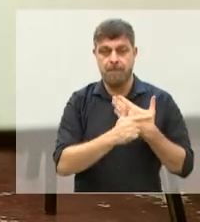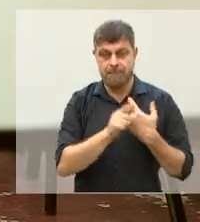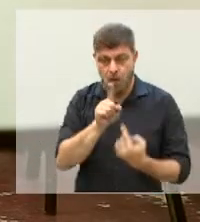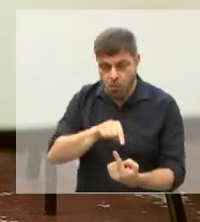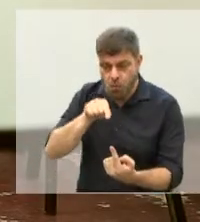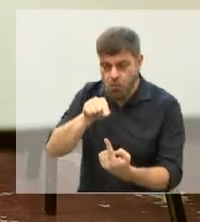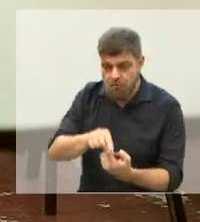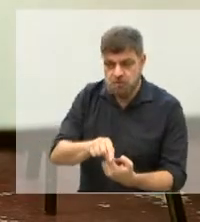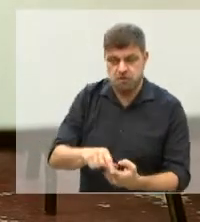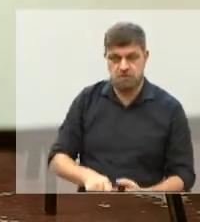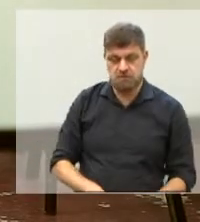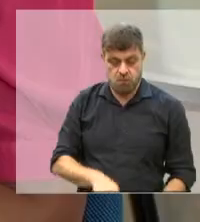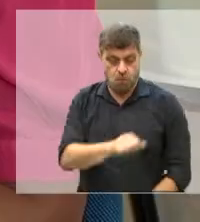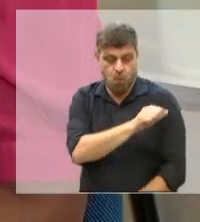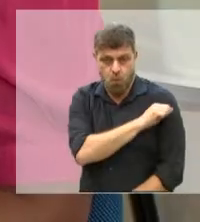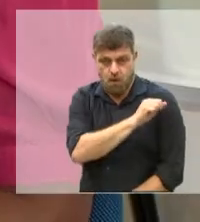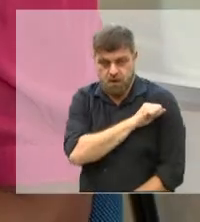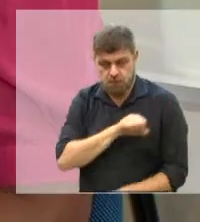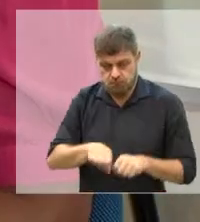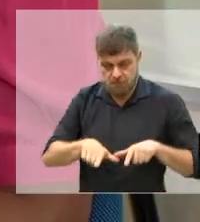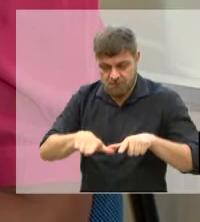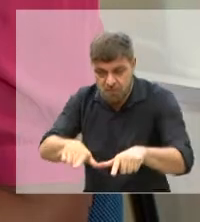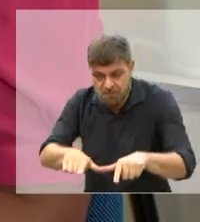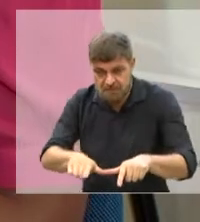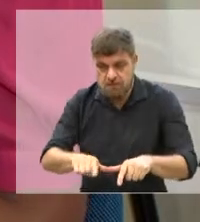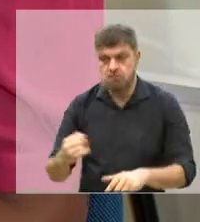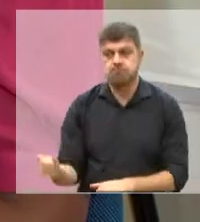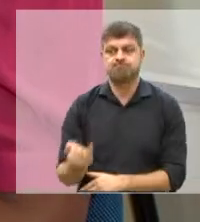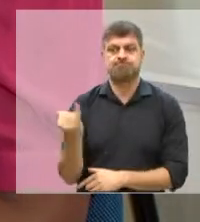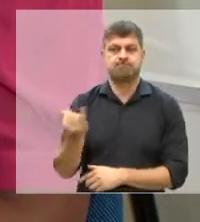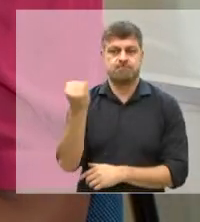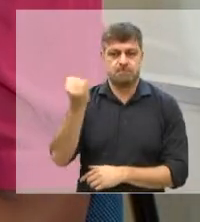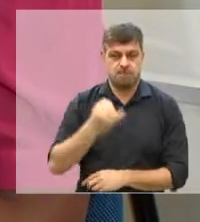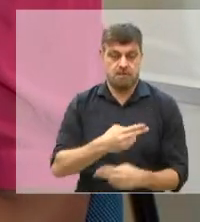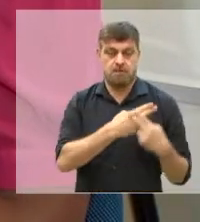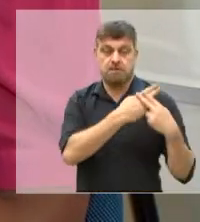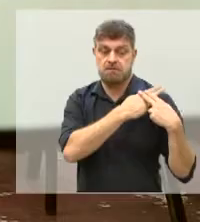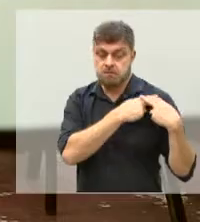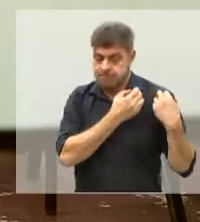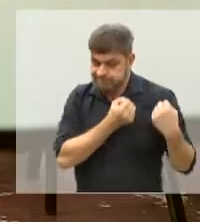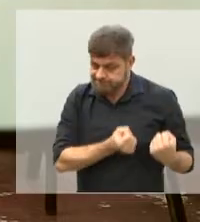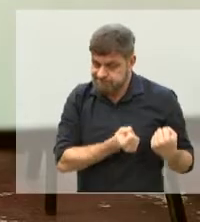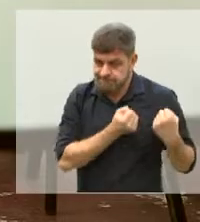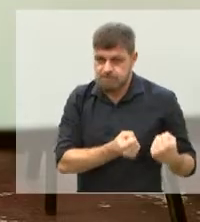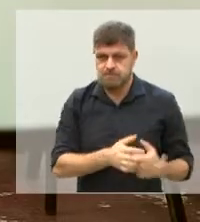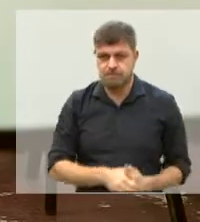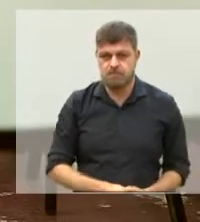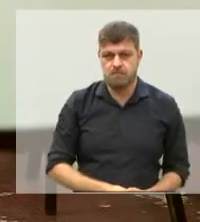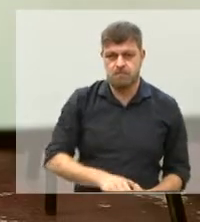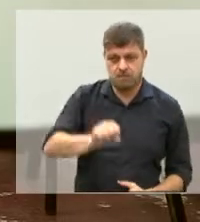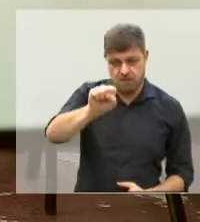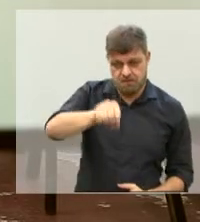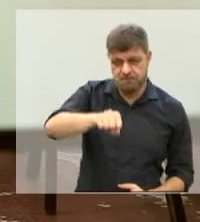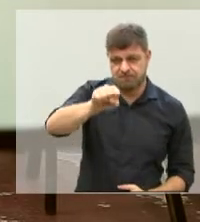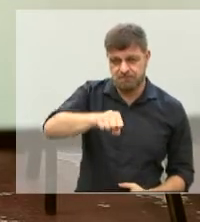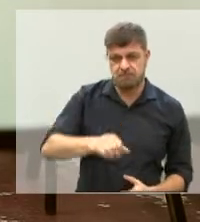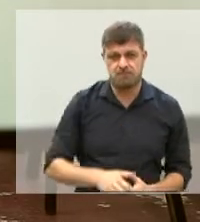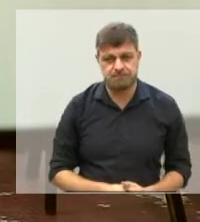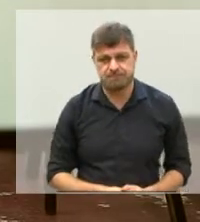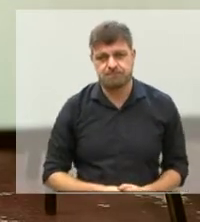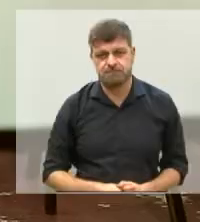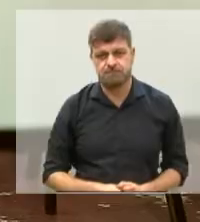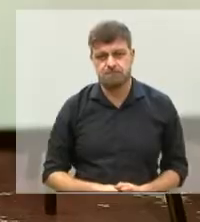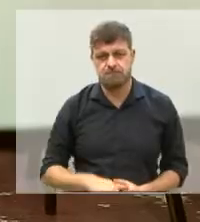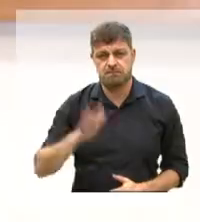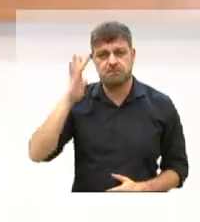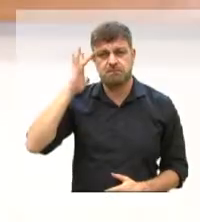para a formação realmente é muito importante, né? É uma responsabilidade muito grande, né? Esse profissional. Eu